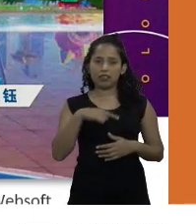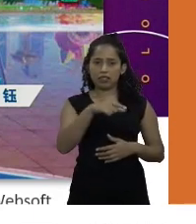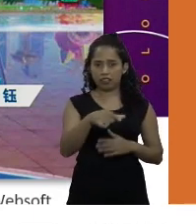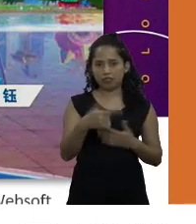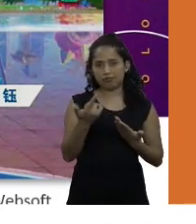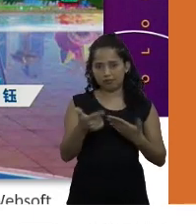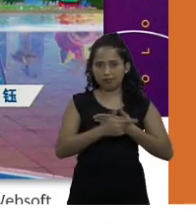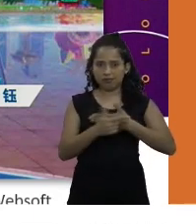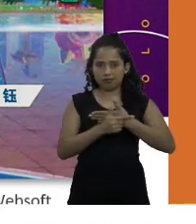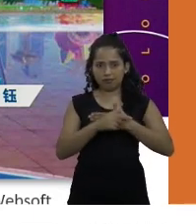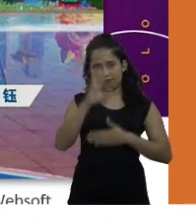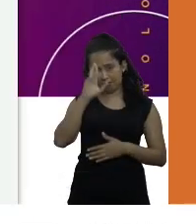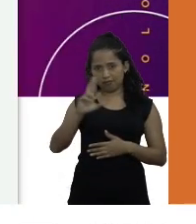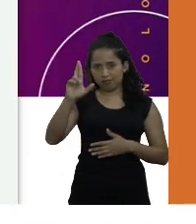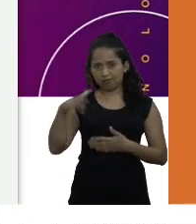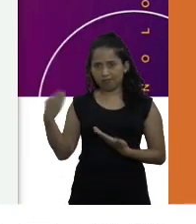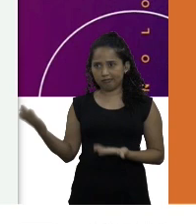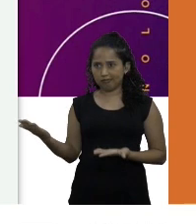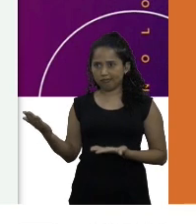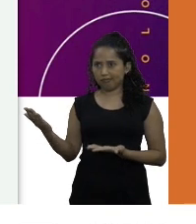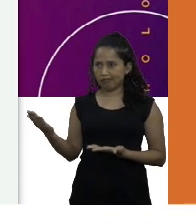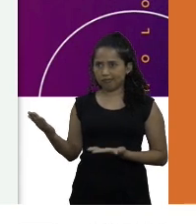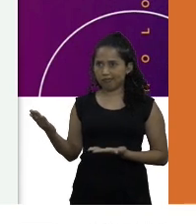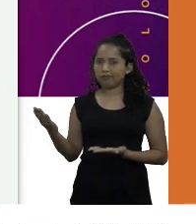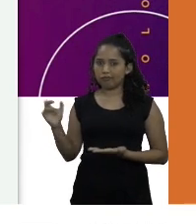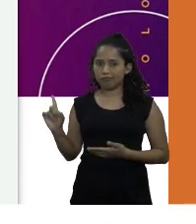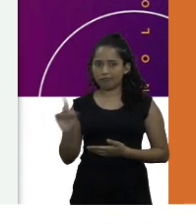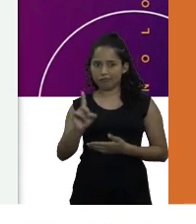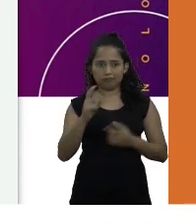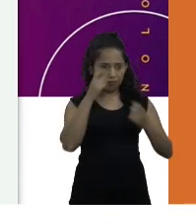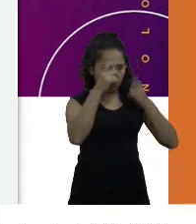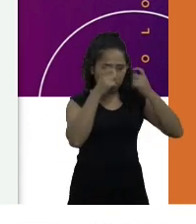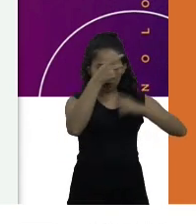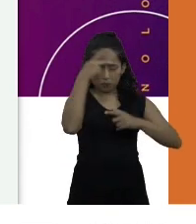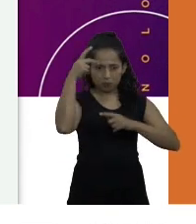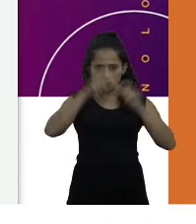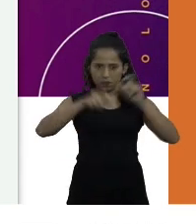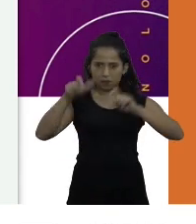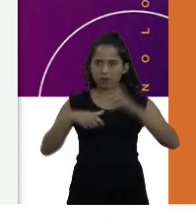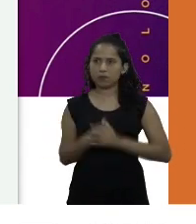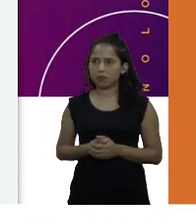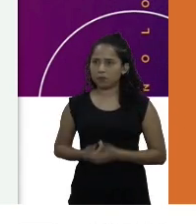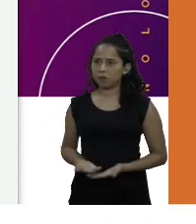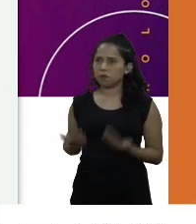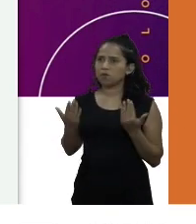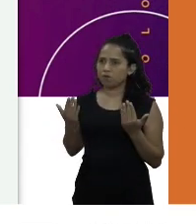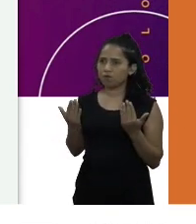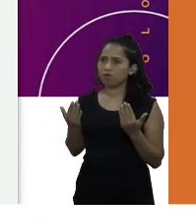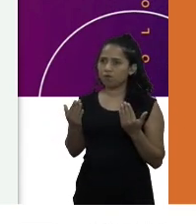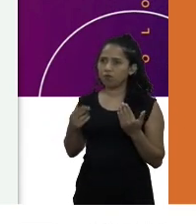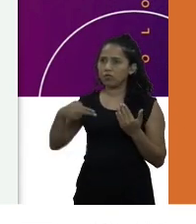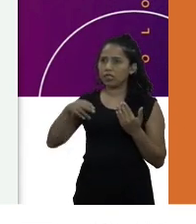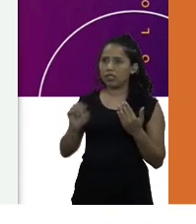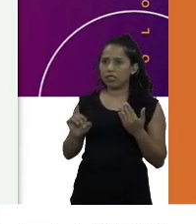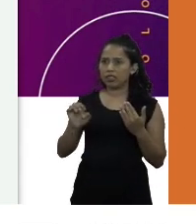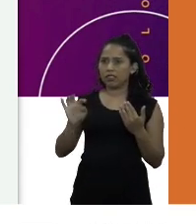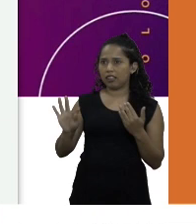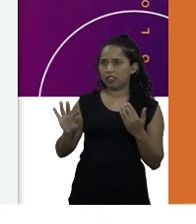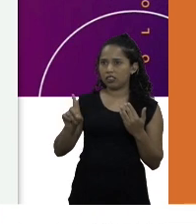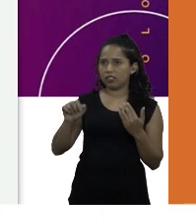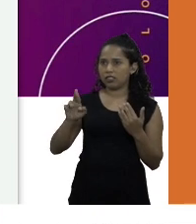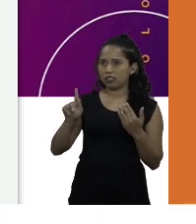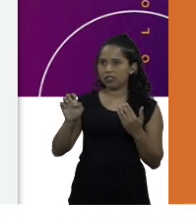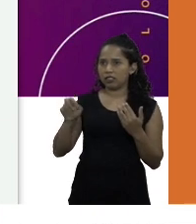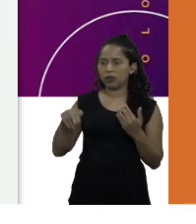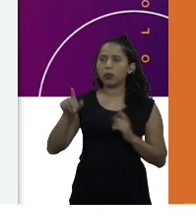papel. Olha que resultado, gente. Olha que loucura. A NetDragon expandiu 10% nos últimos